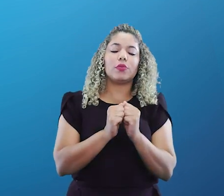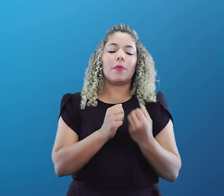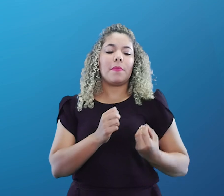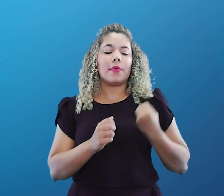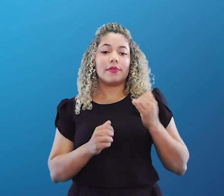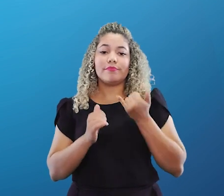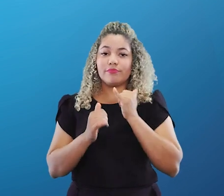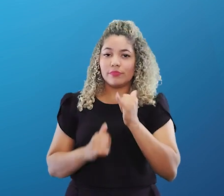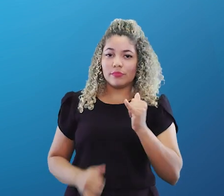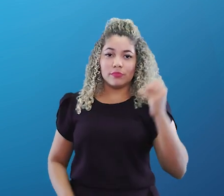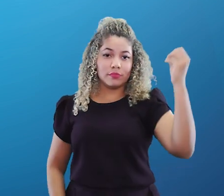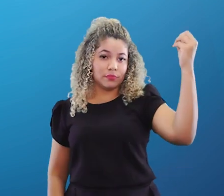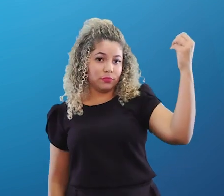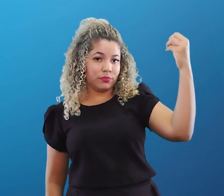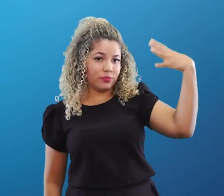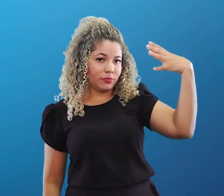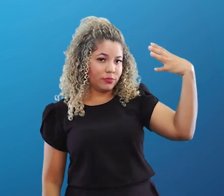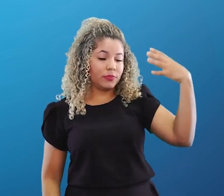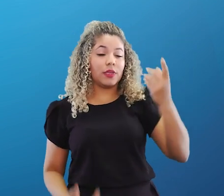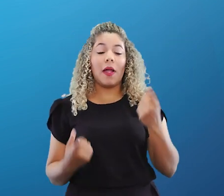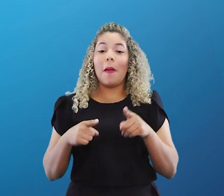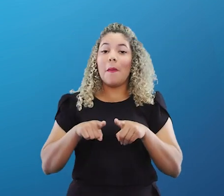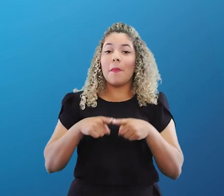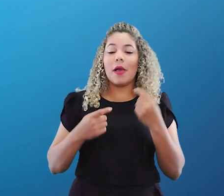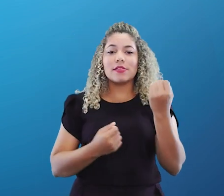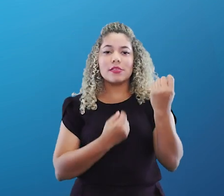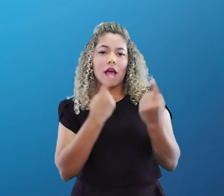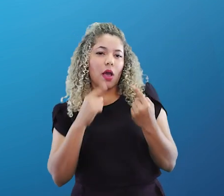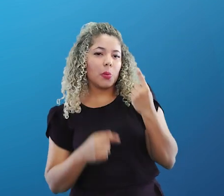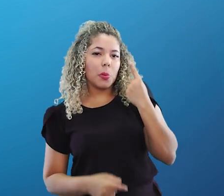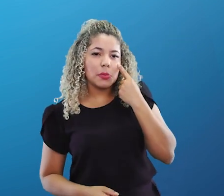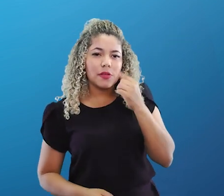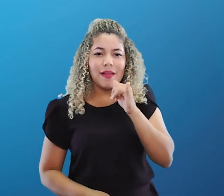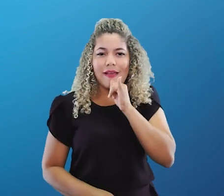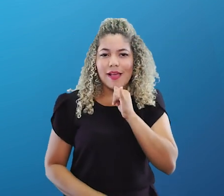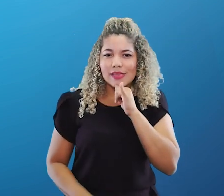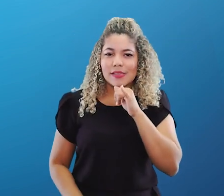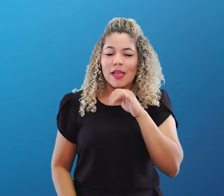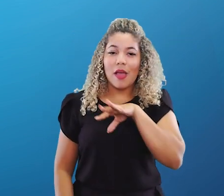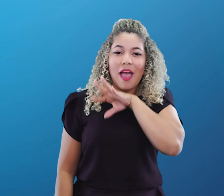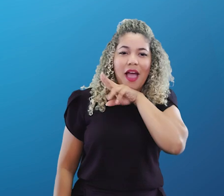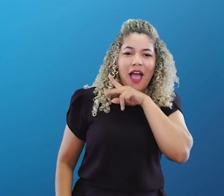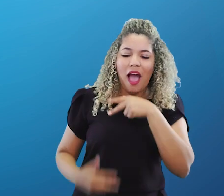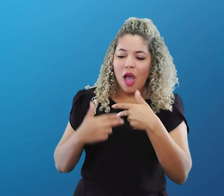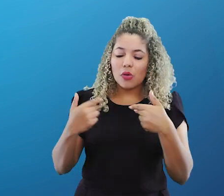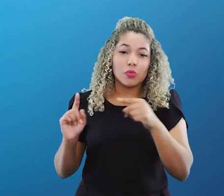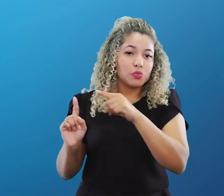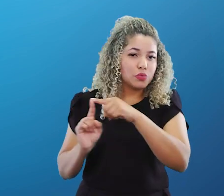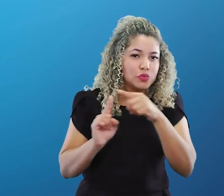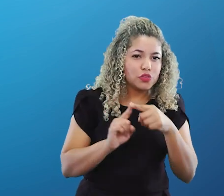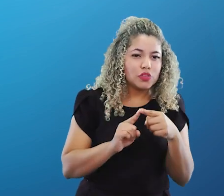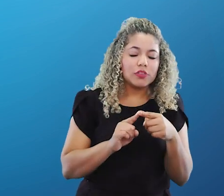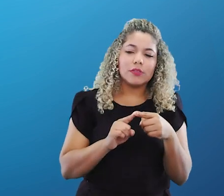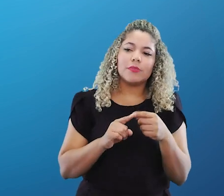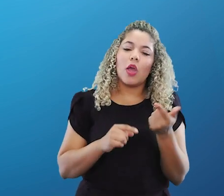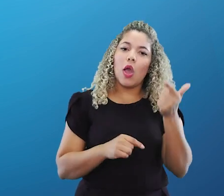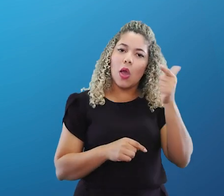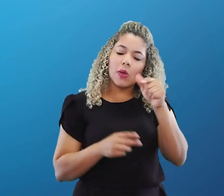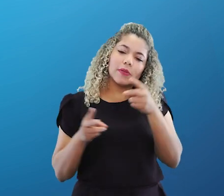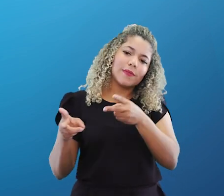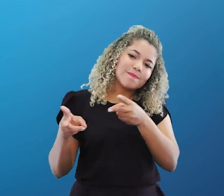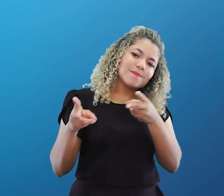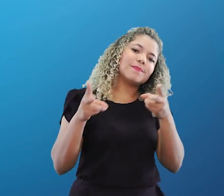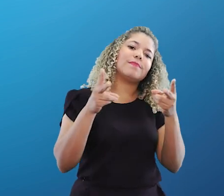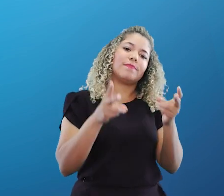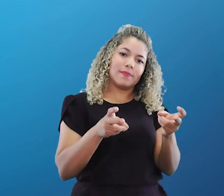energia também voltada à luz. Porém, alguns olhos, como os animais determinados com sensores